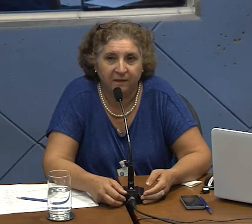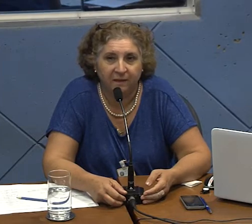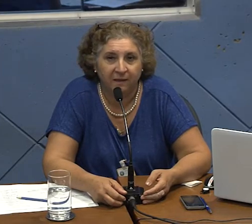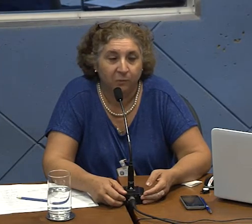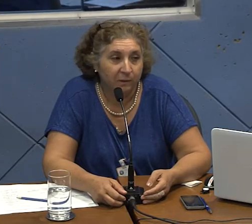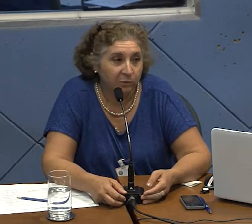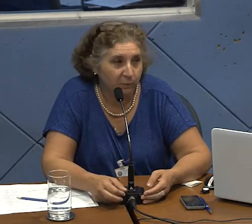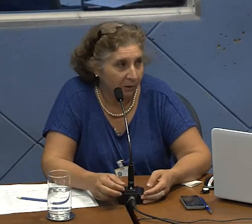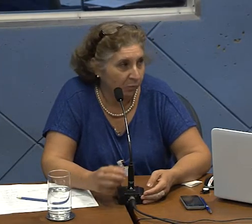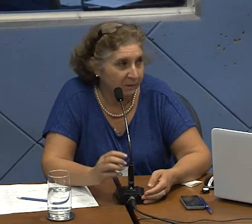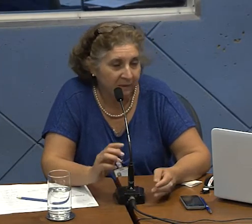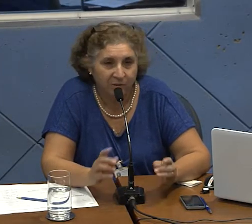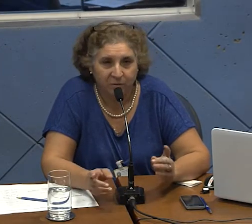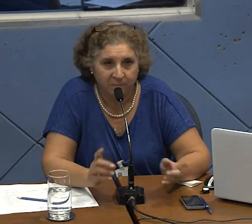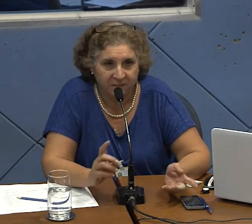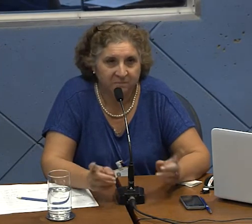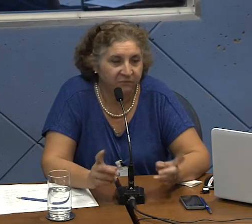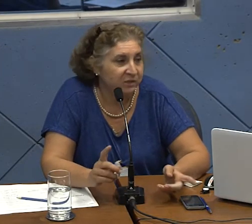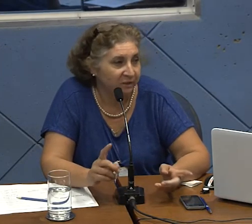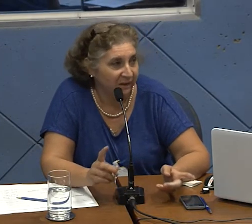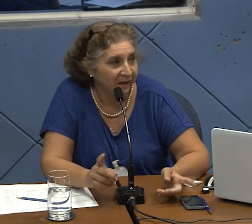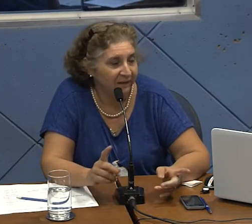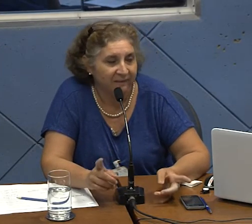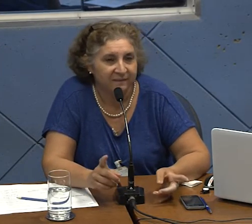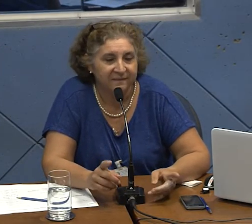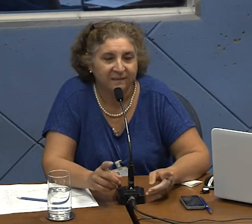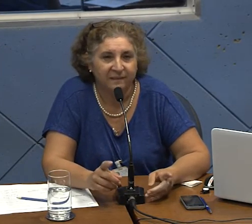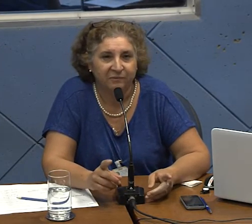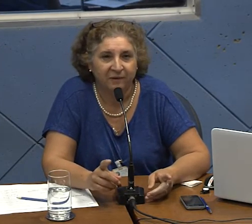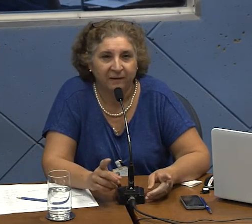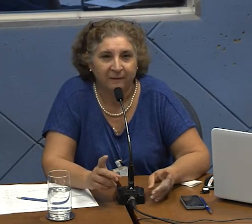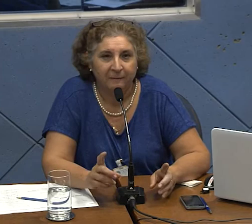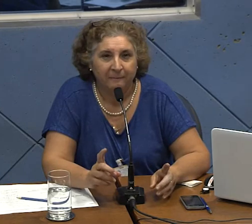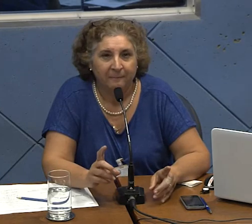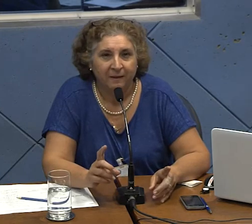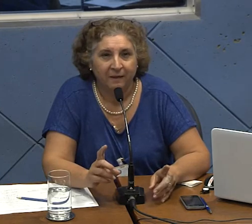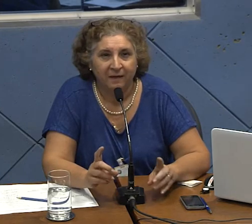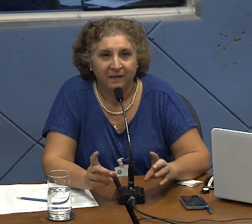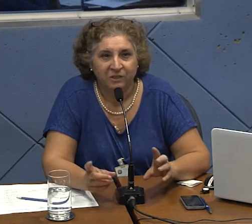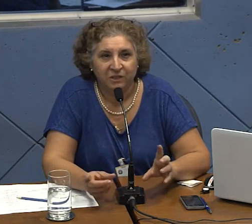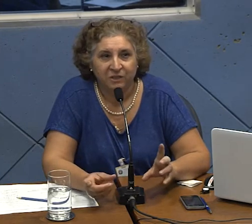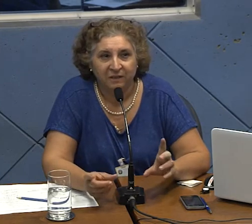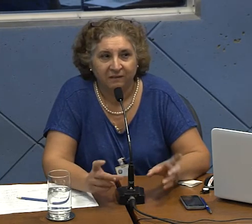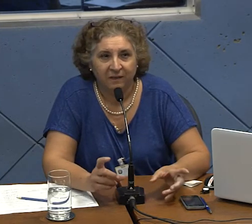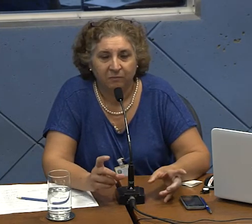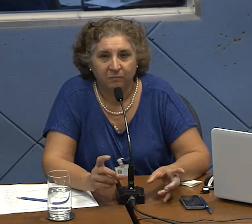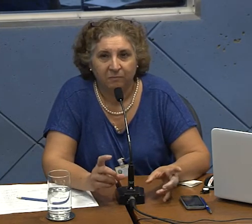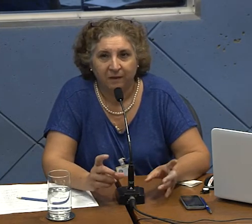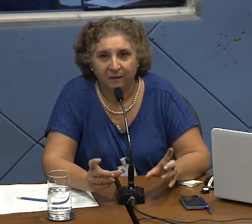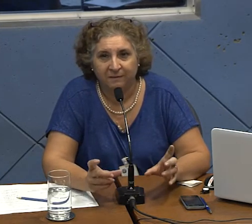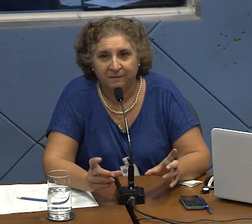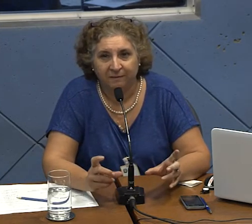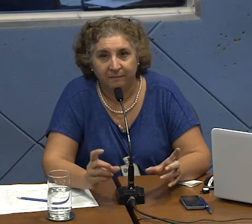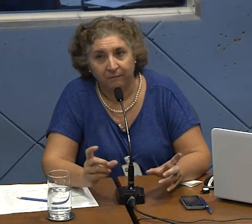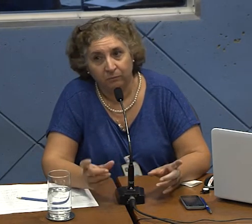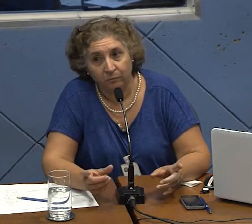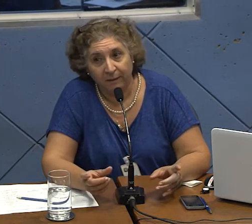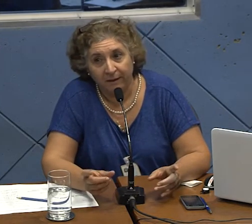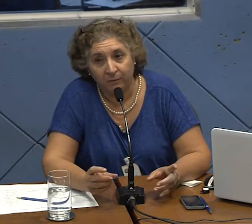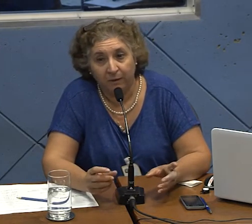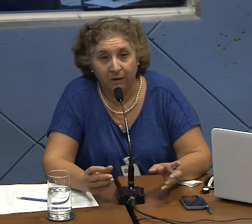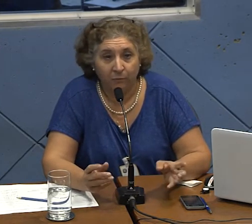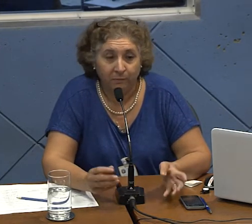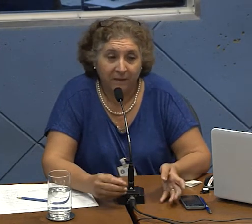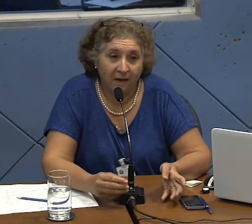você percebe que quando é o menino na mesma faixa etária que nem a Serena fala a gente anda tempo prece